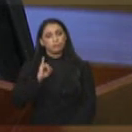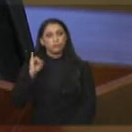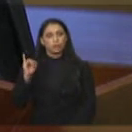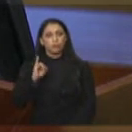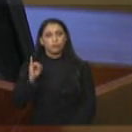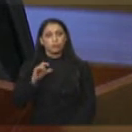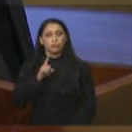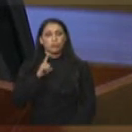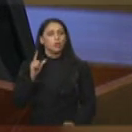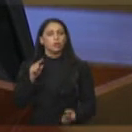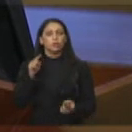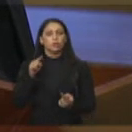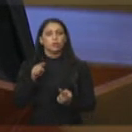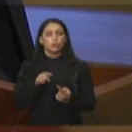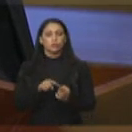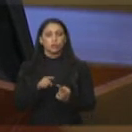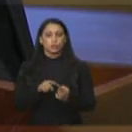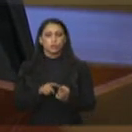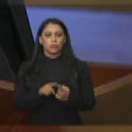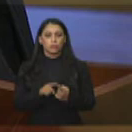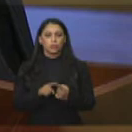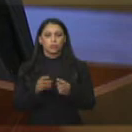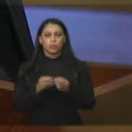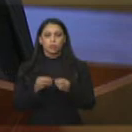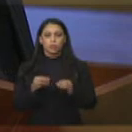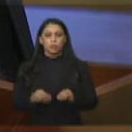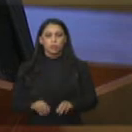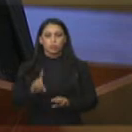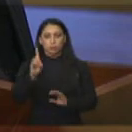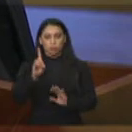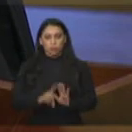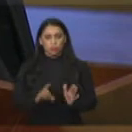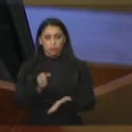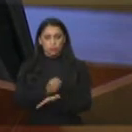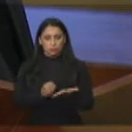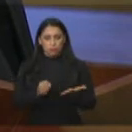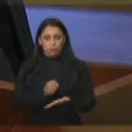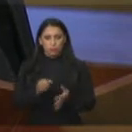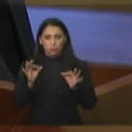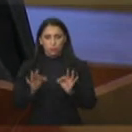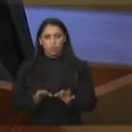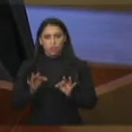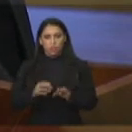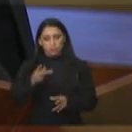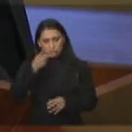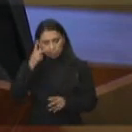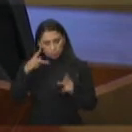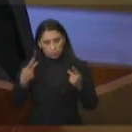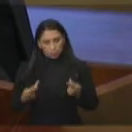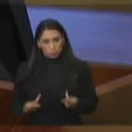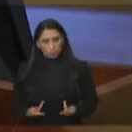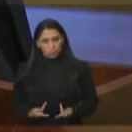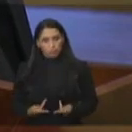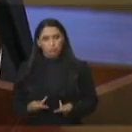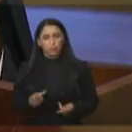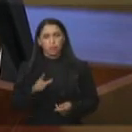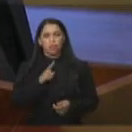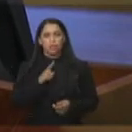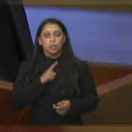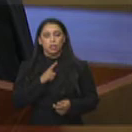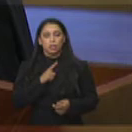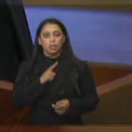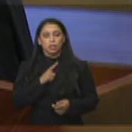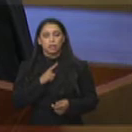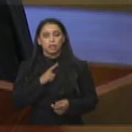Tem por fim evitar a lesão ao direito fundamental à dignidade da pessoa humana, à intimidade e à vida privada, na esteira